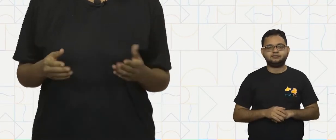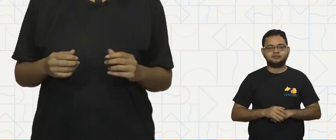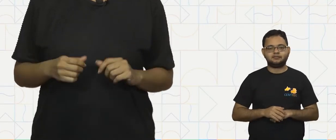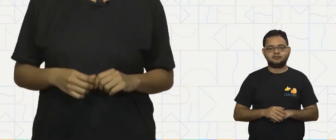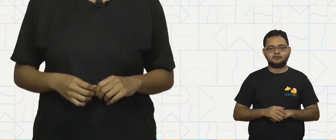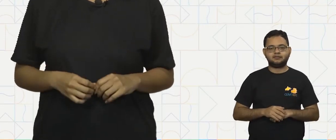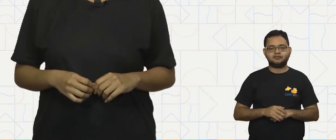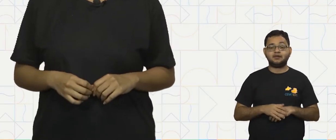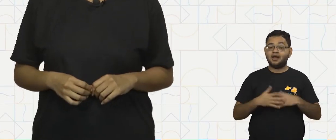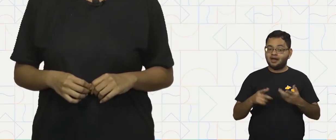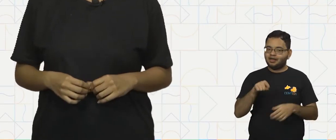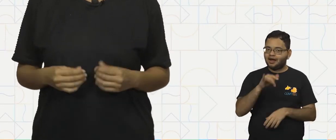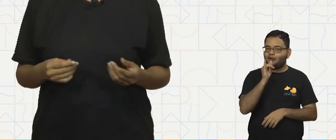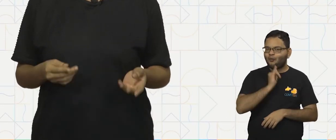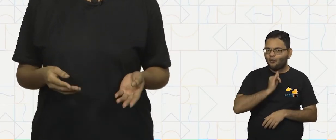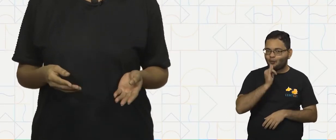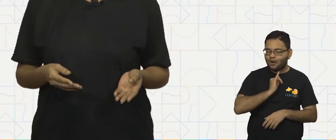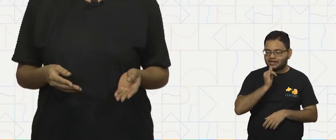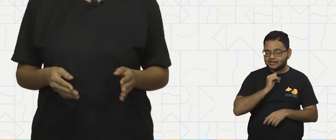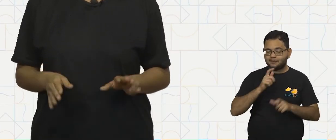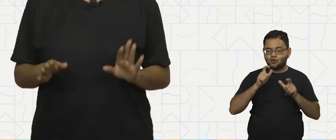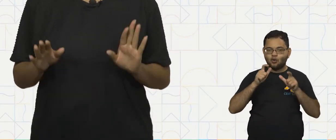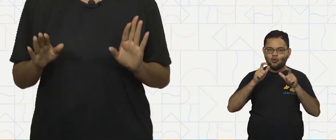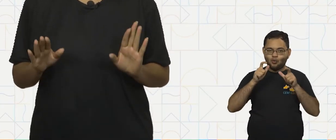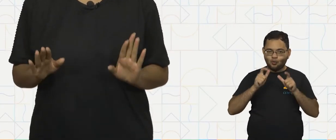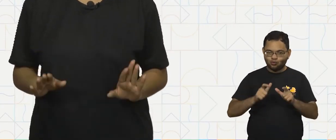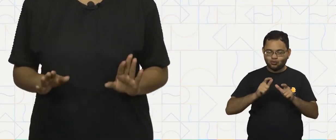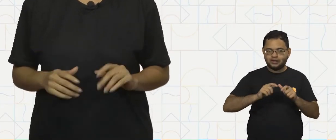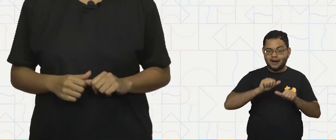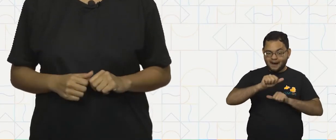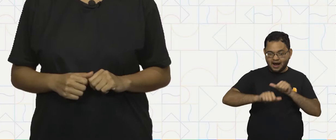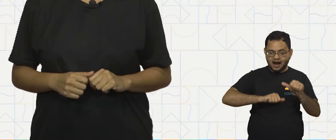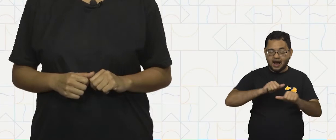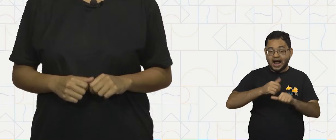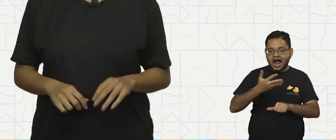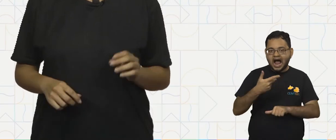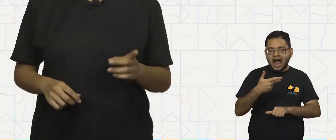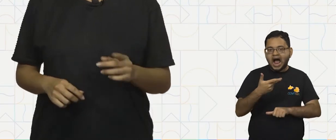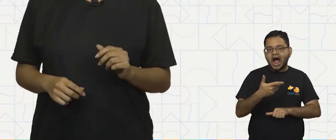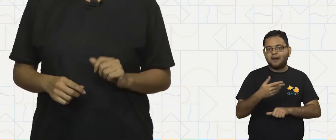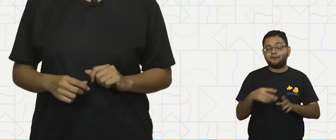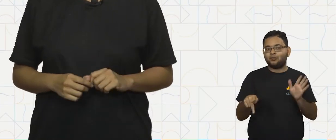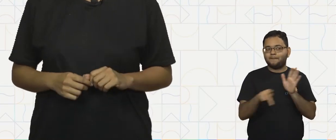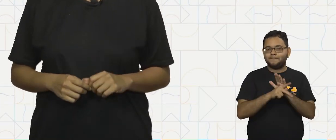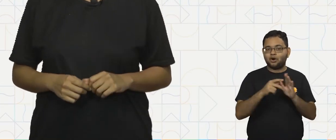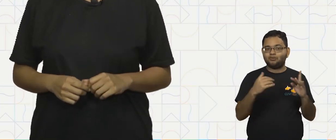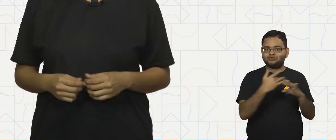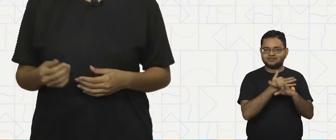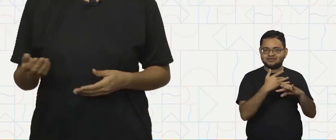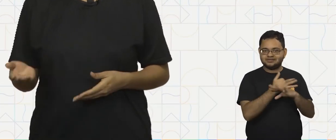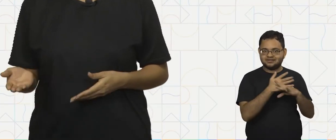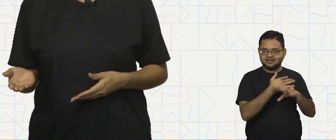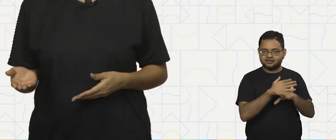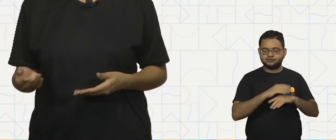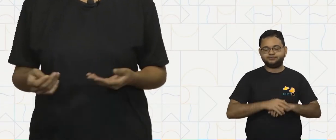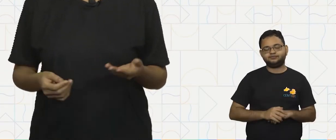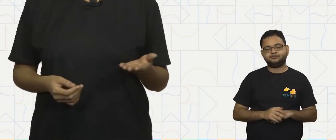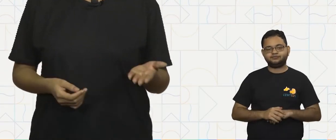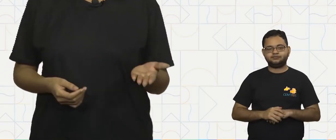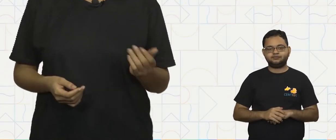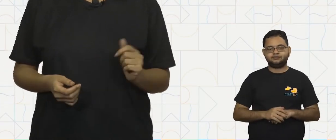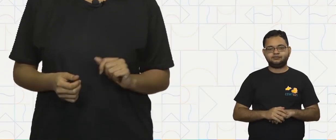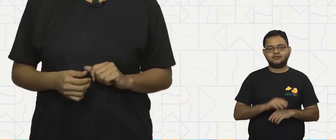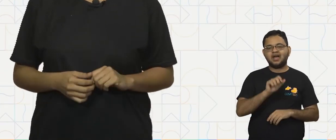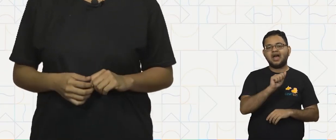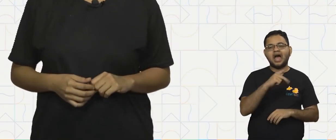as transformações nas paisagens do espaço urbano são muito rápidas. Esse tipo de aplicativo, os mapas